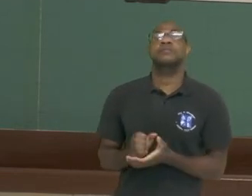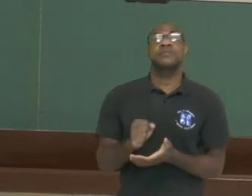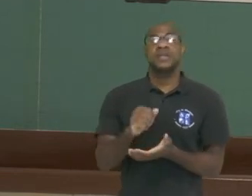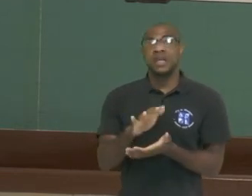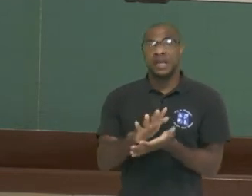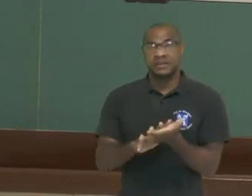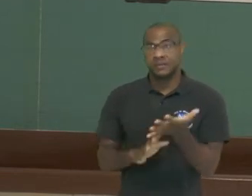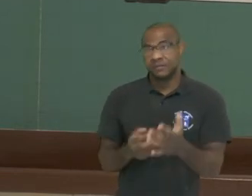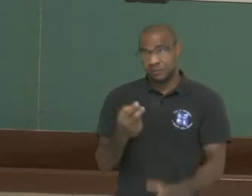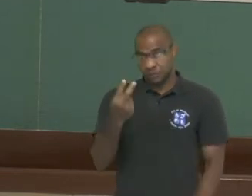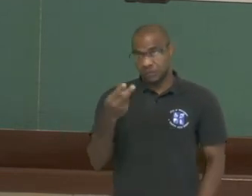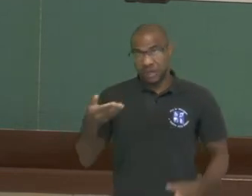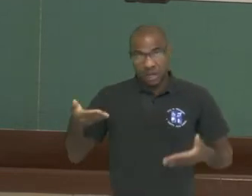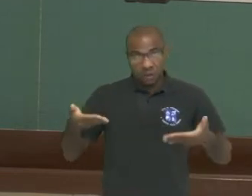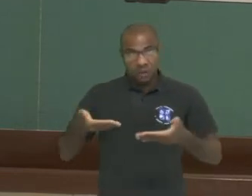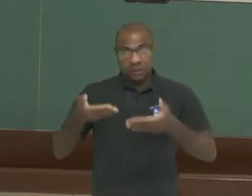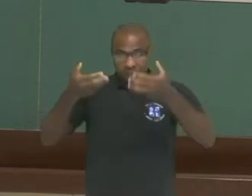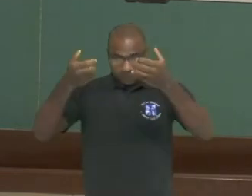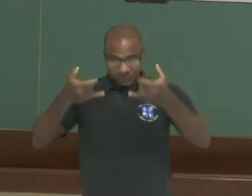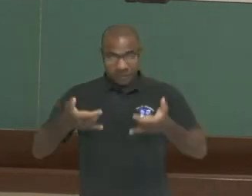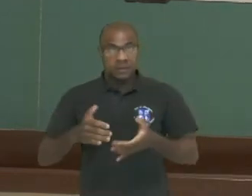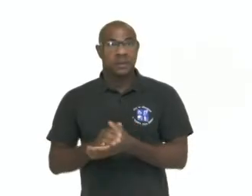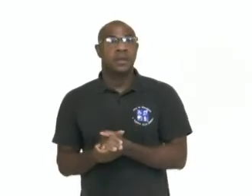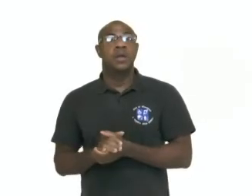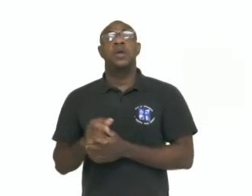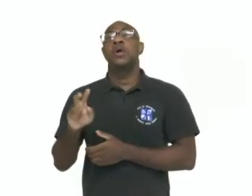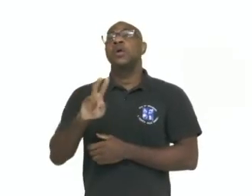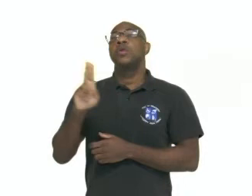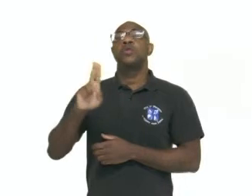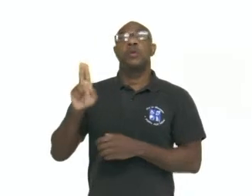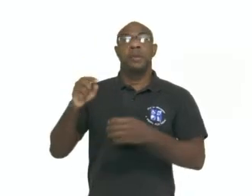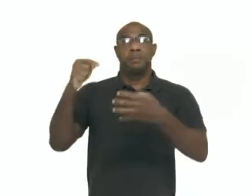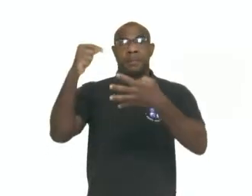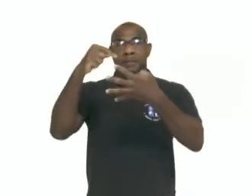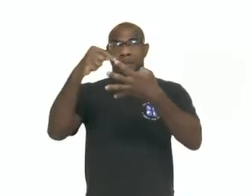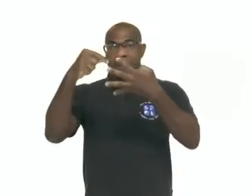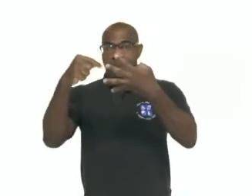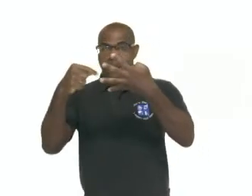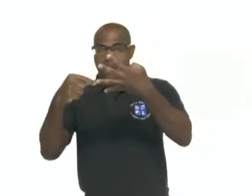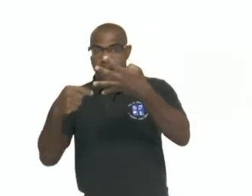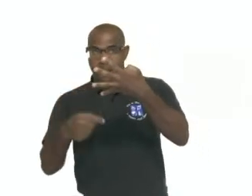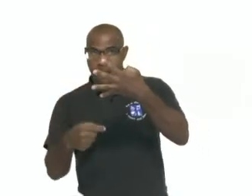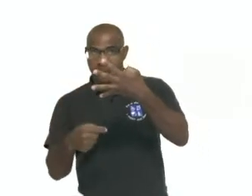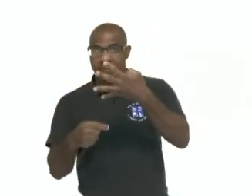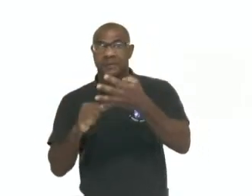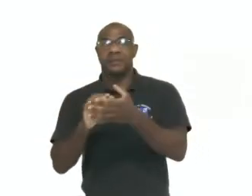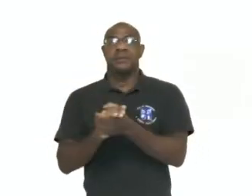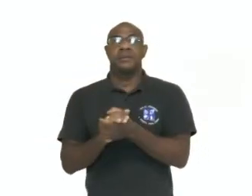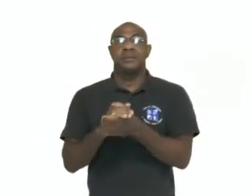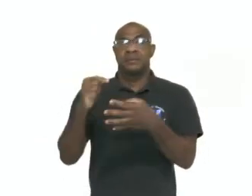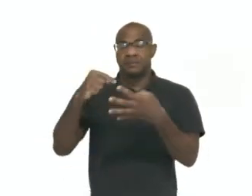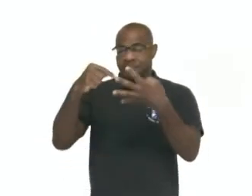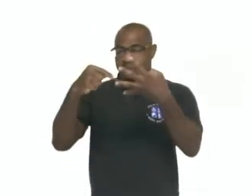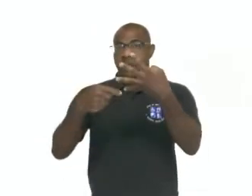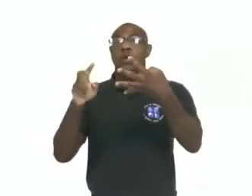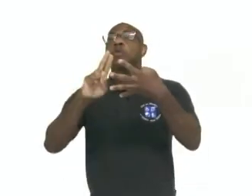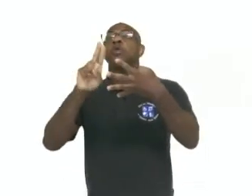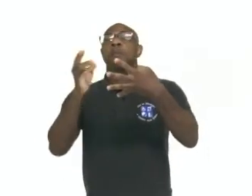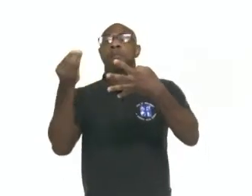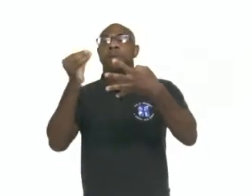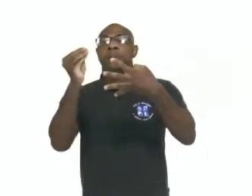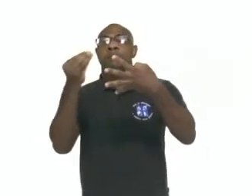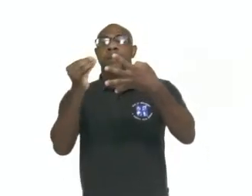Vamos fazer a atividade 2 agora? Classifique os seguintes óxidos em óxido duplo, óxido básico,